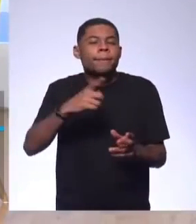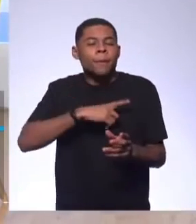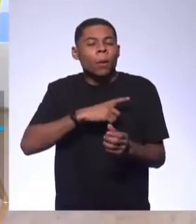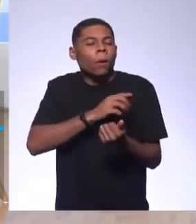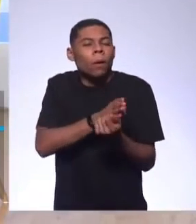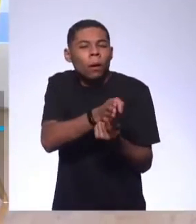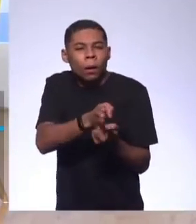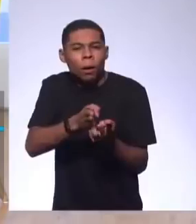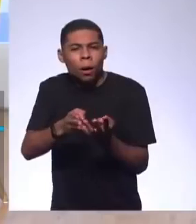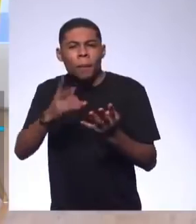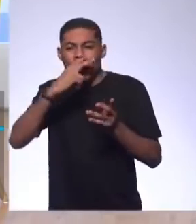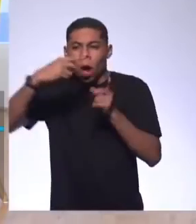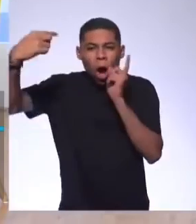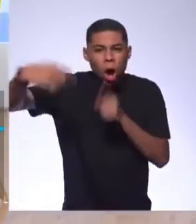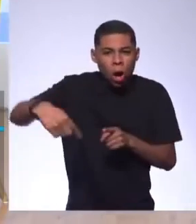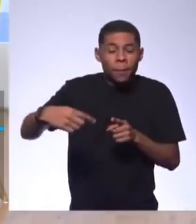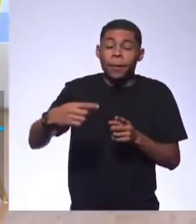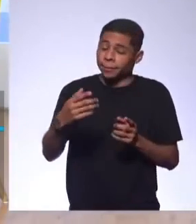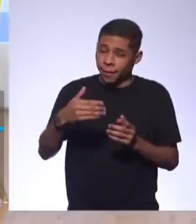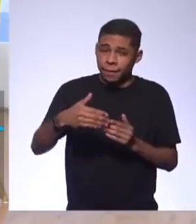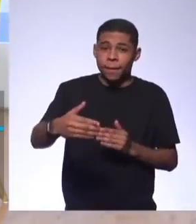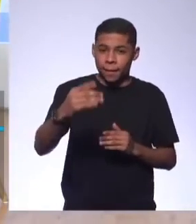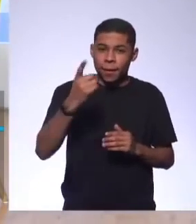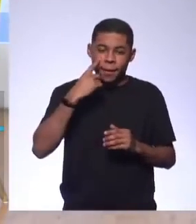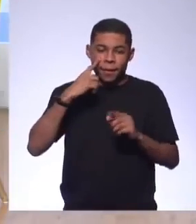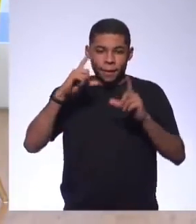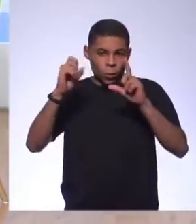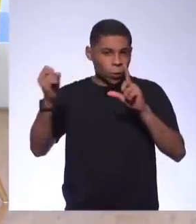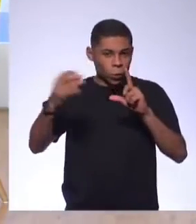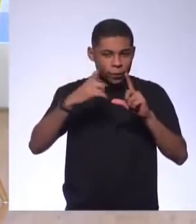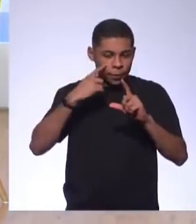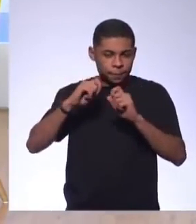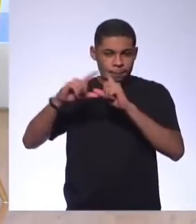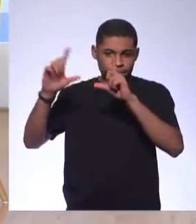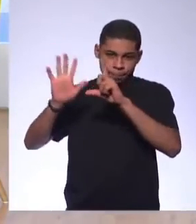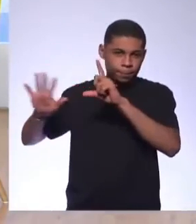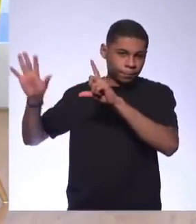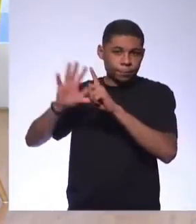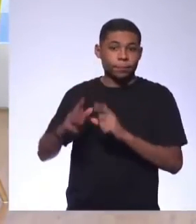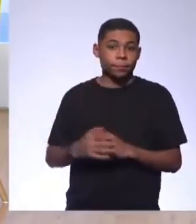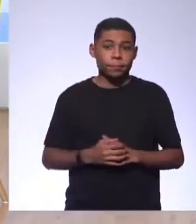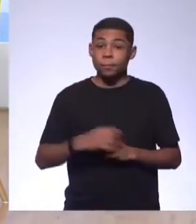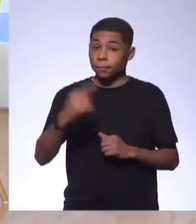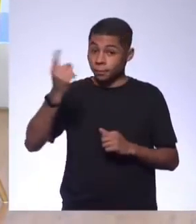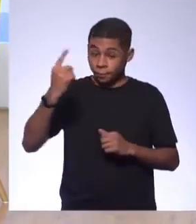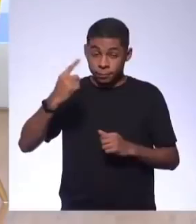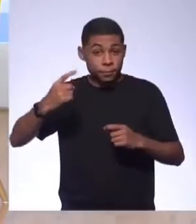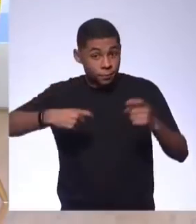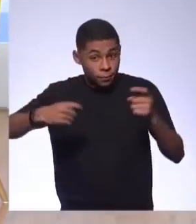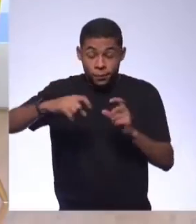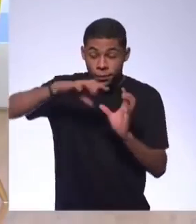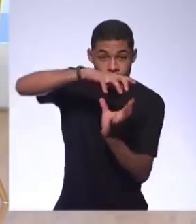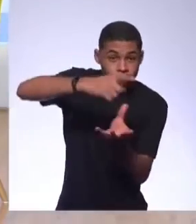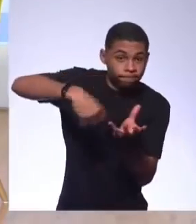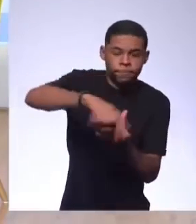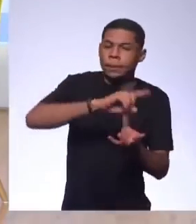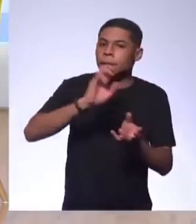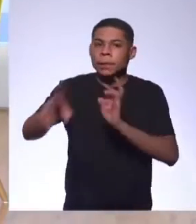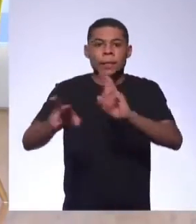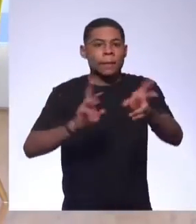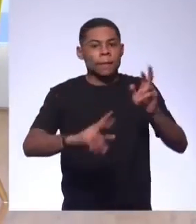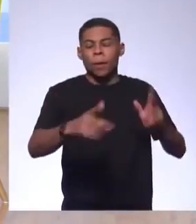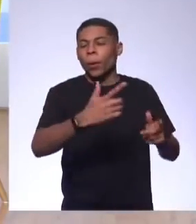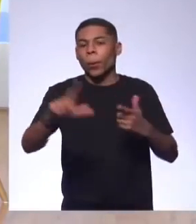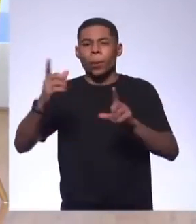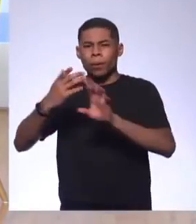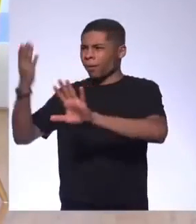diferentes de combate aí, que é o que a gente vai ver na próxima imagem, né, professor Carlos? A Primeira Guerra Mundial foi diferente de todas as